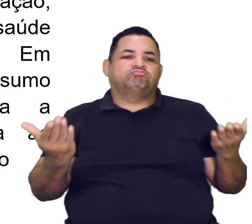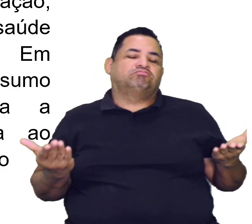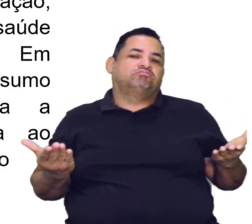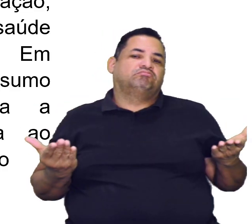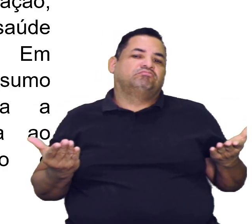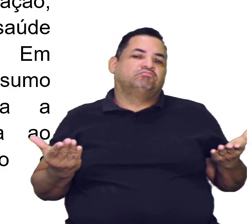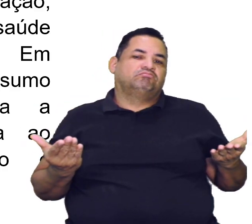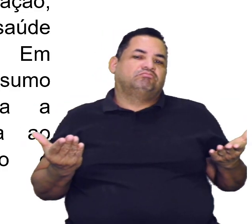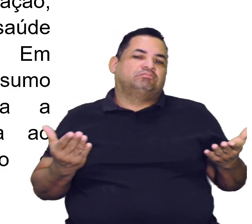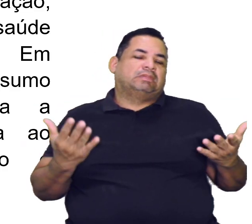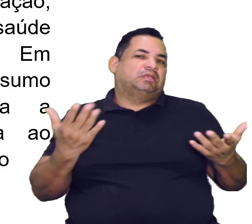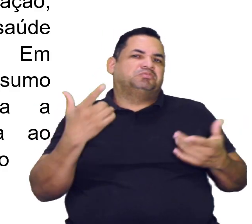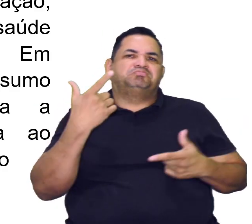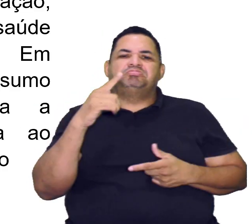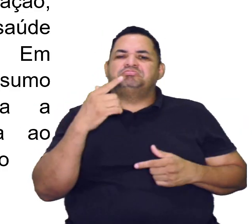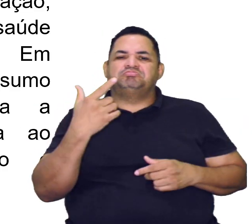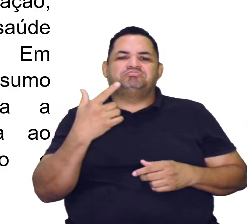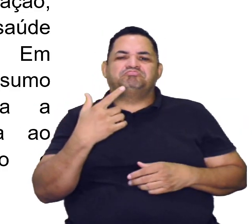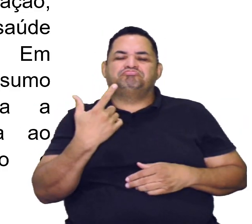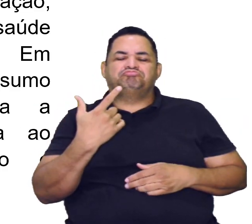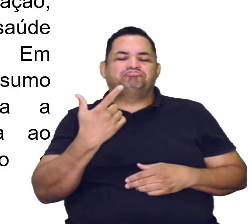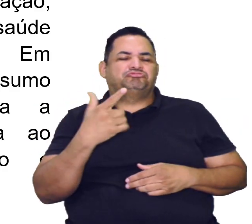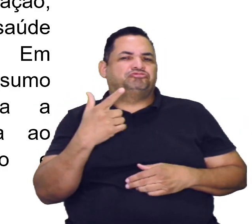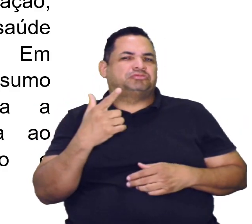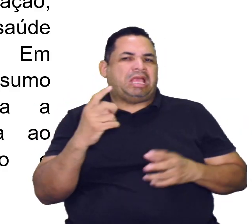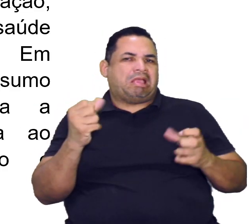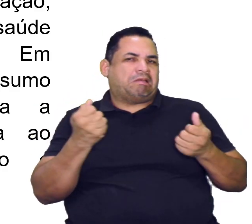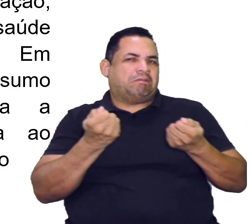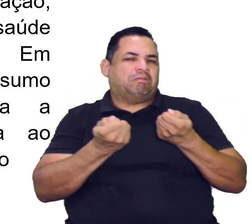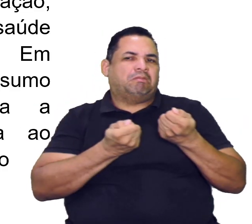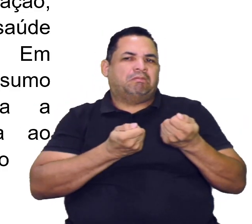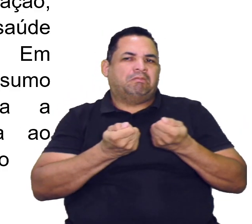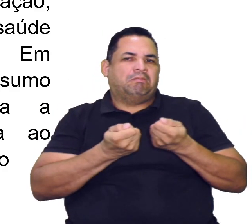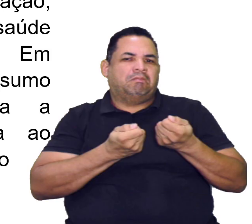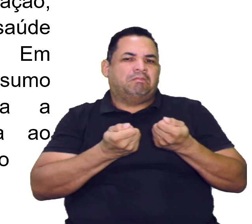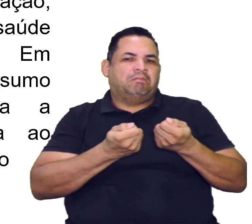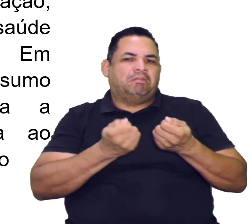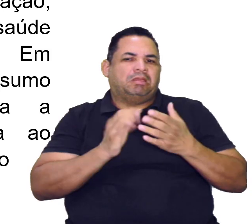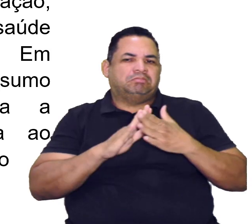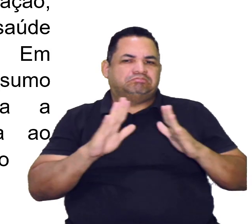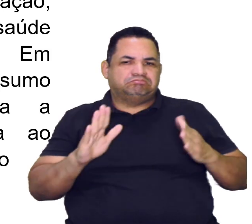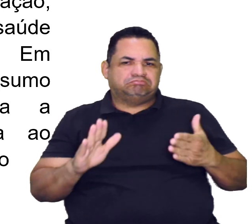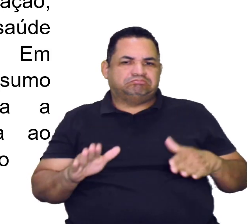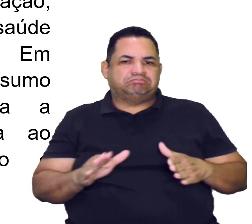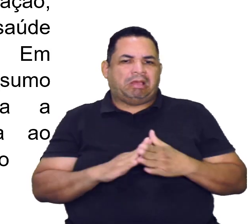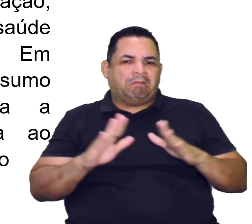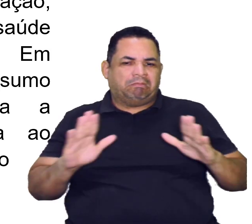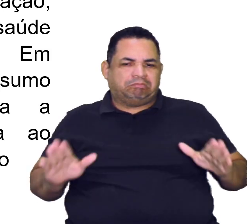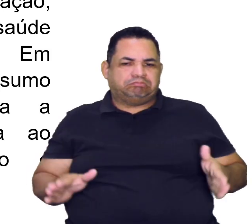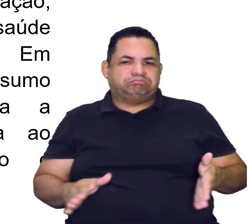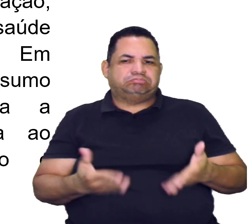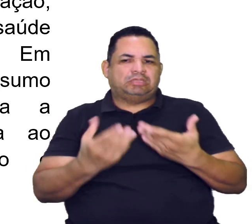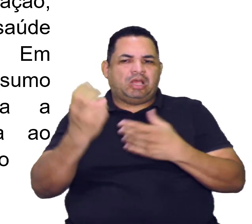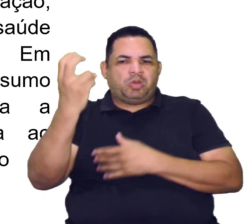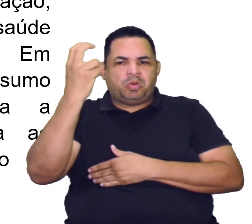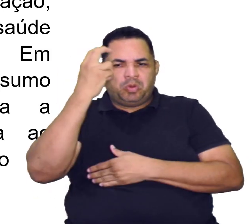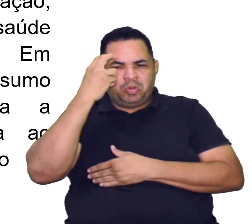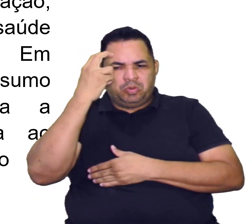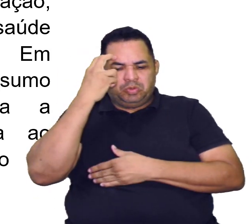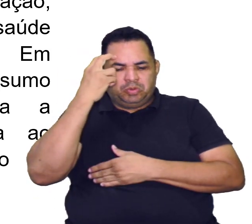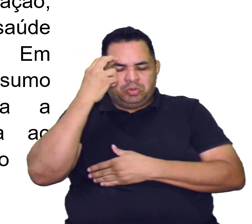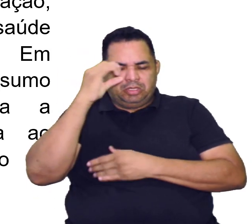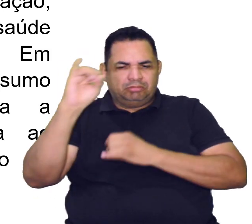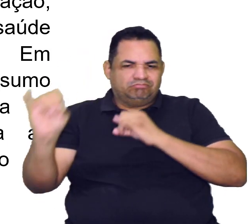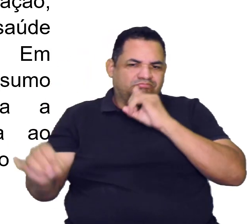ele é desenfreado, quando eu não tenho esse controle, ele vai impulsionar mais ainda essa cultura